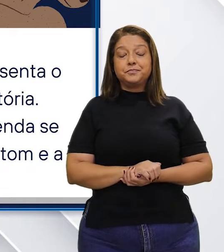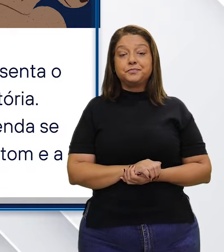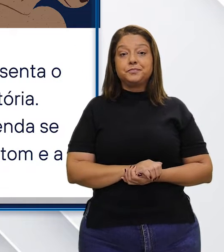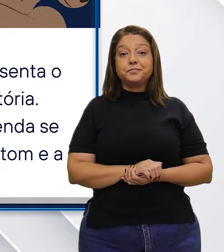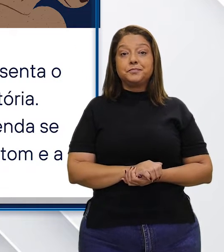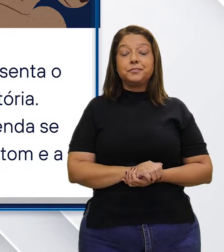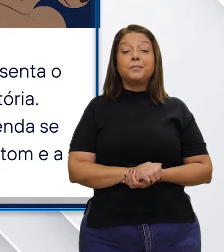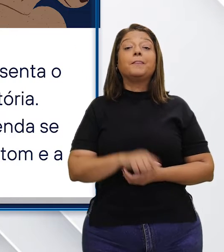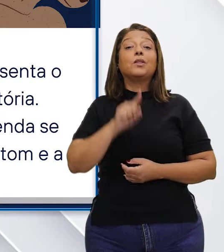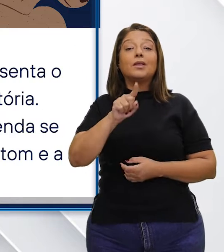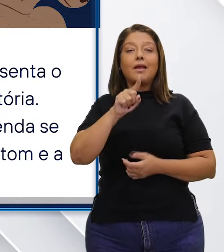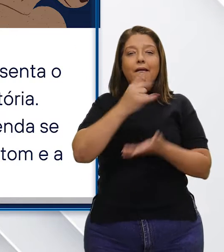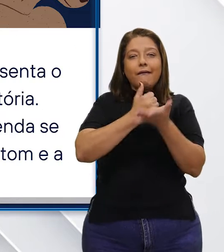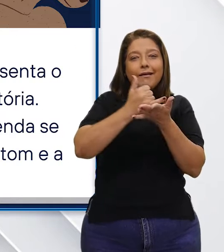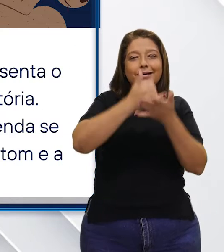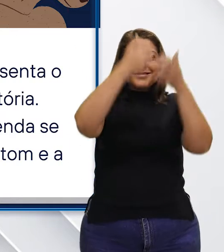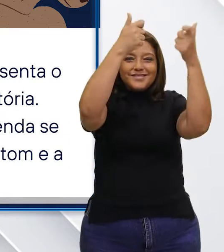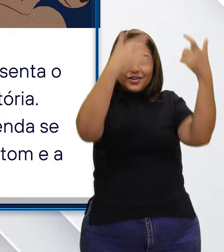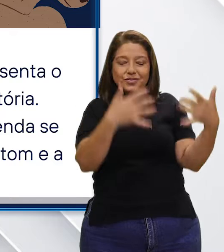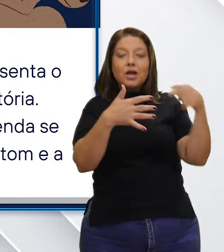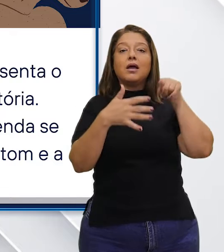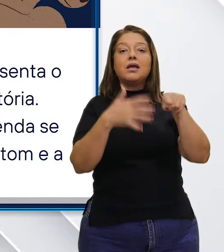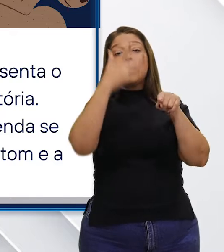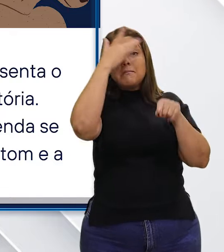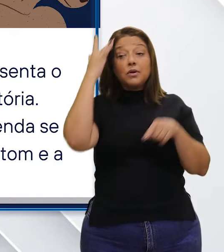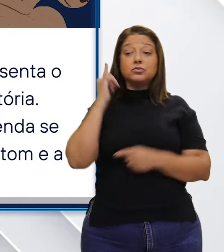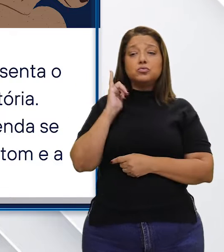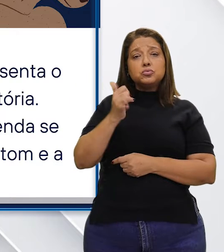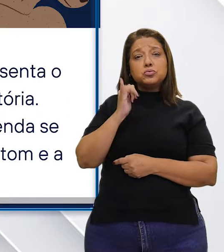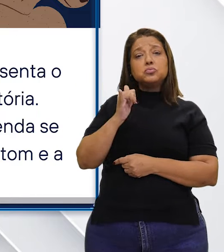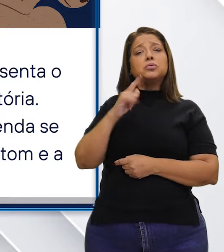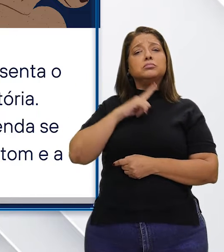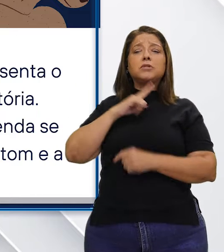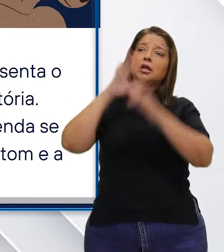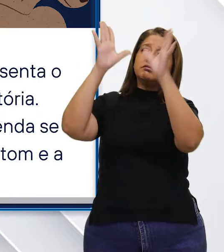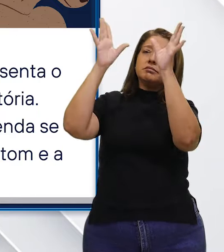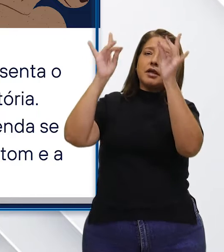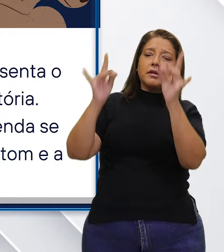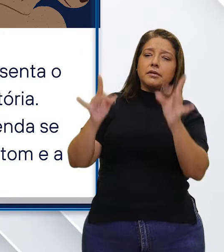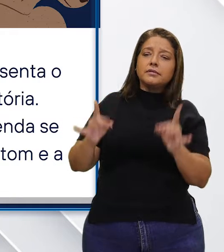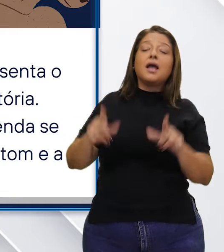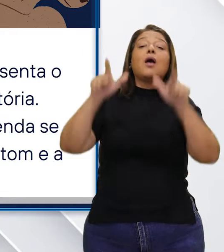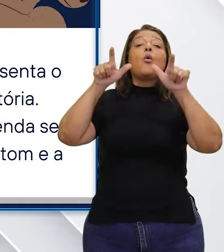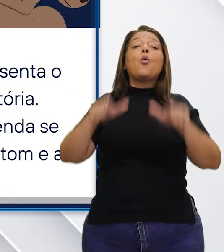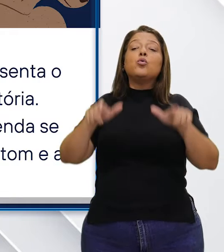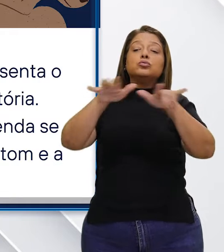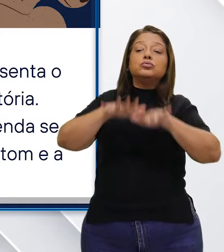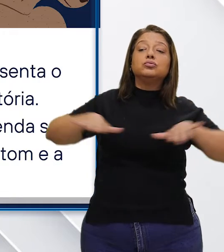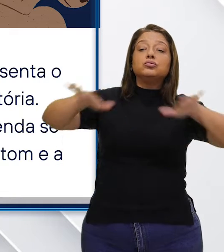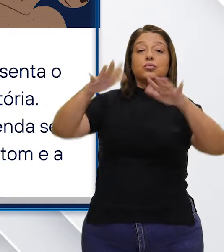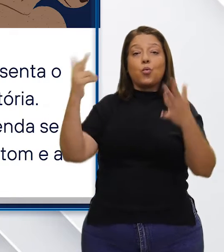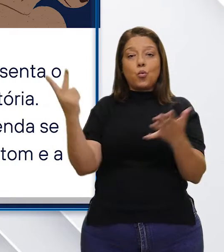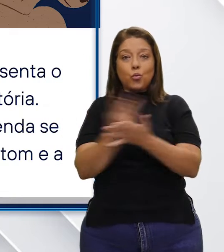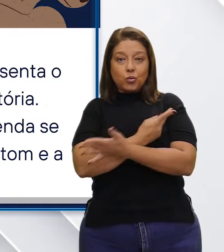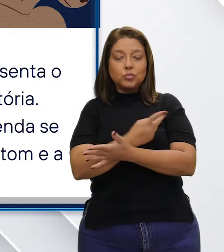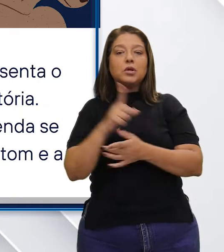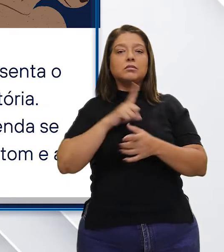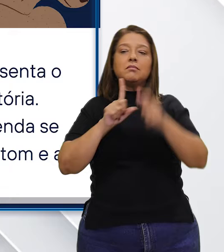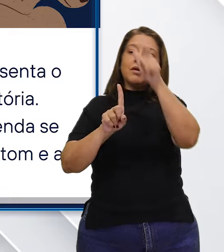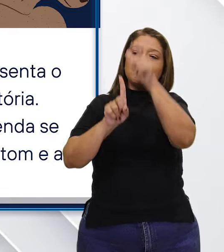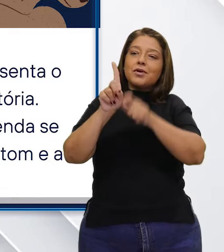história. Nessa parte, o narrador pode descrever o cenário onde a lenda se